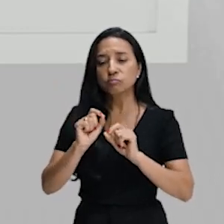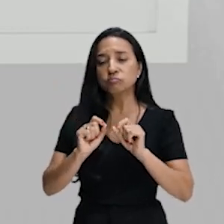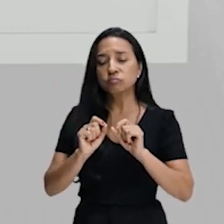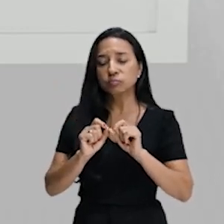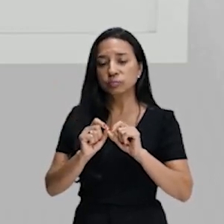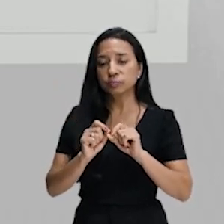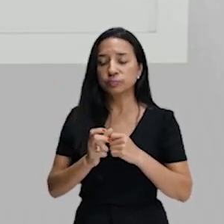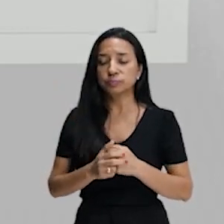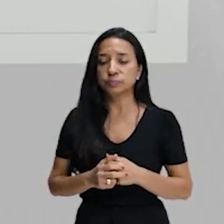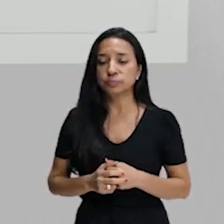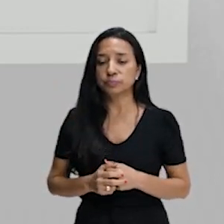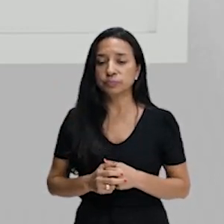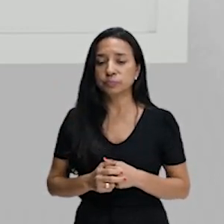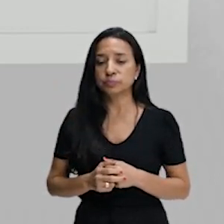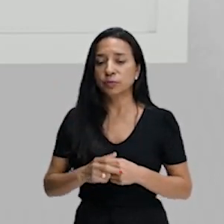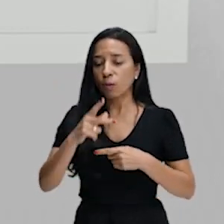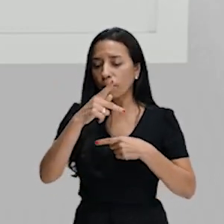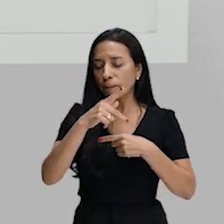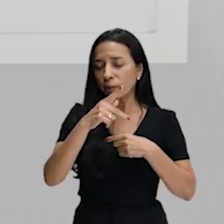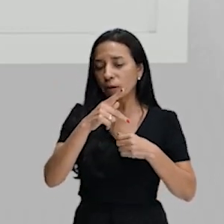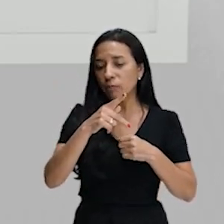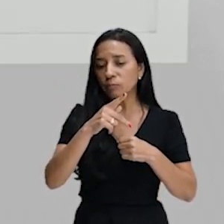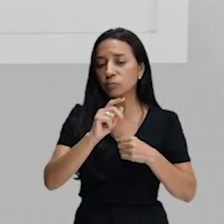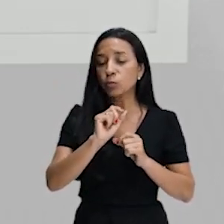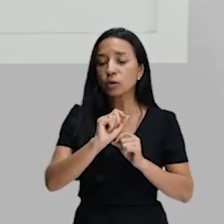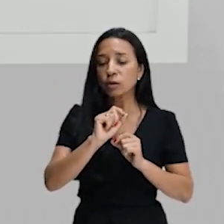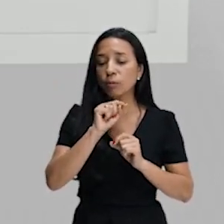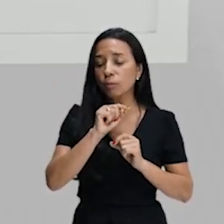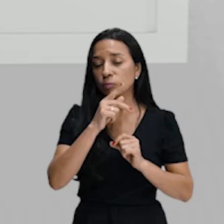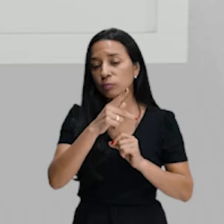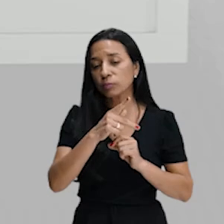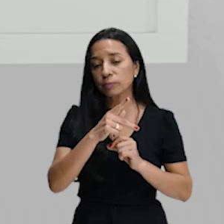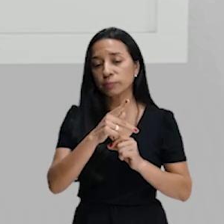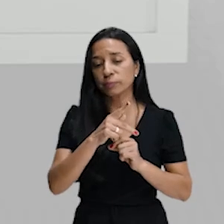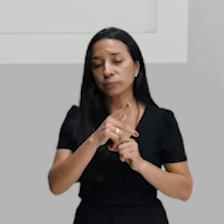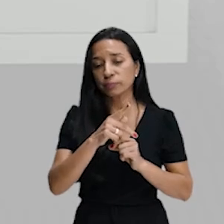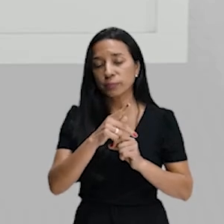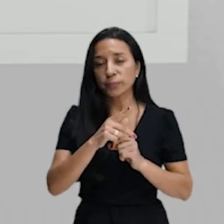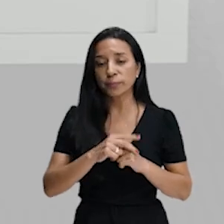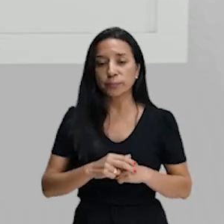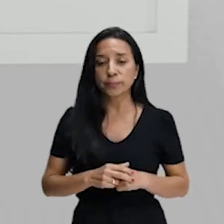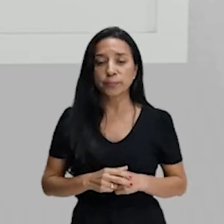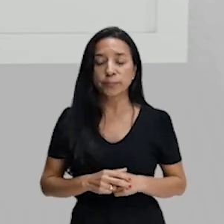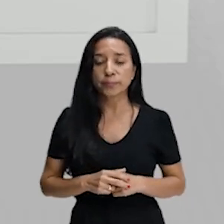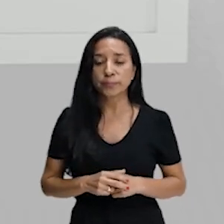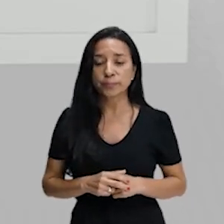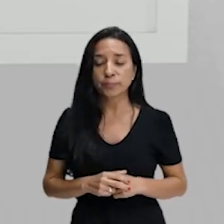resultante, né, no ponto P. Então no ponto P, eu vou colocar aqui, ó,